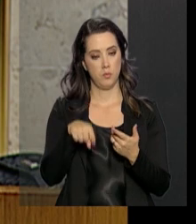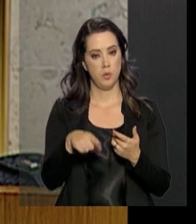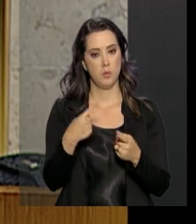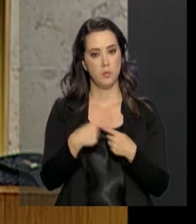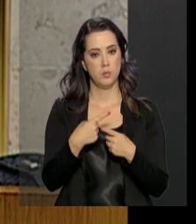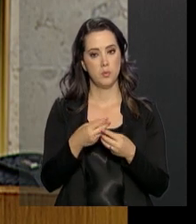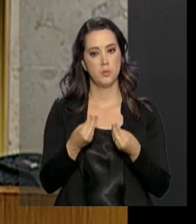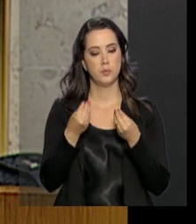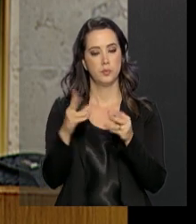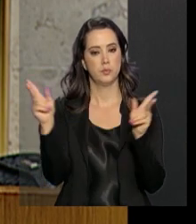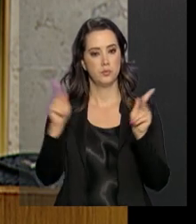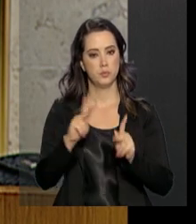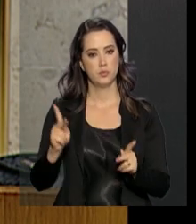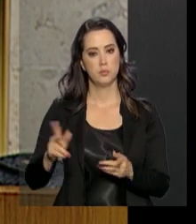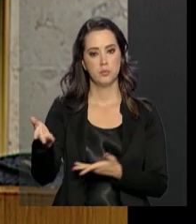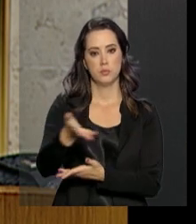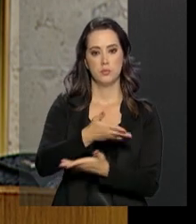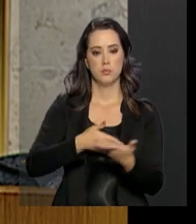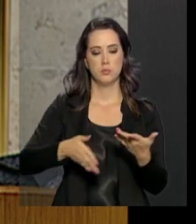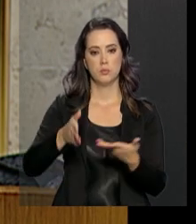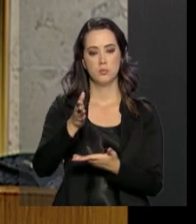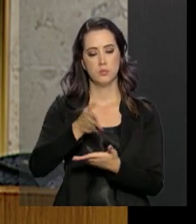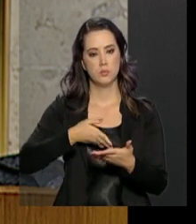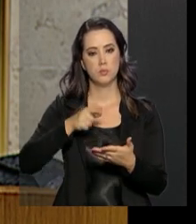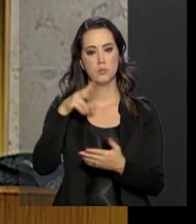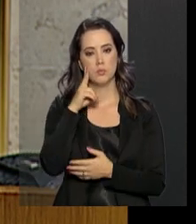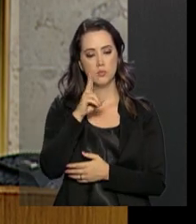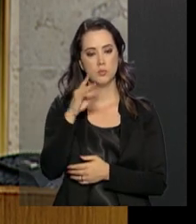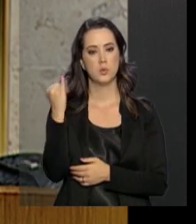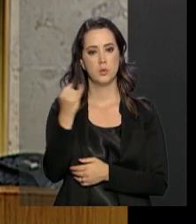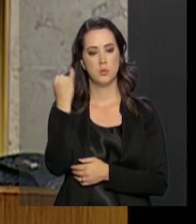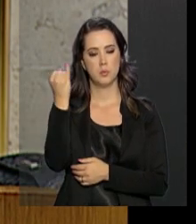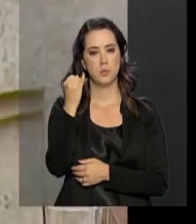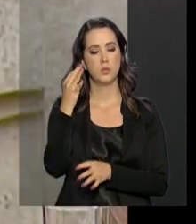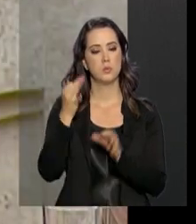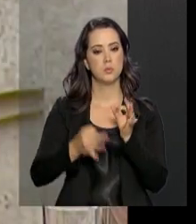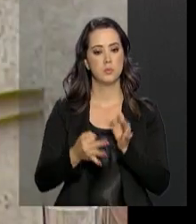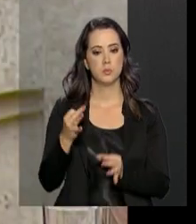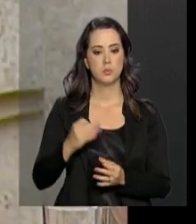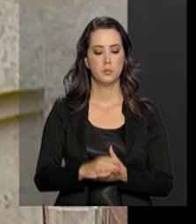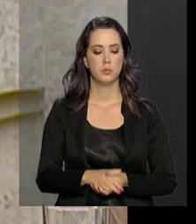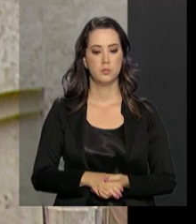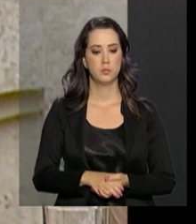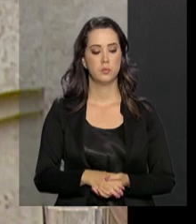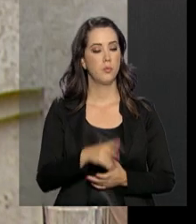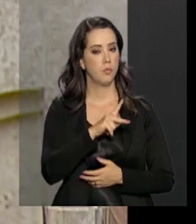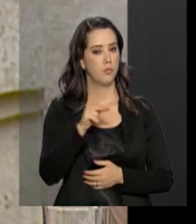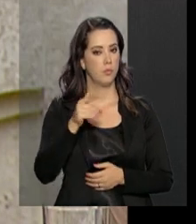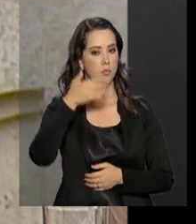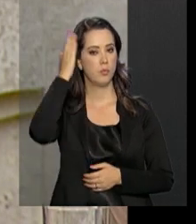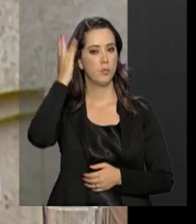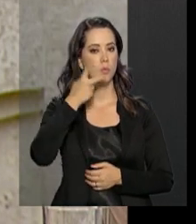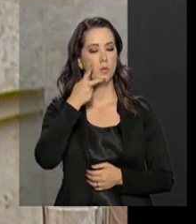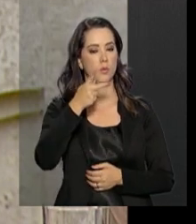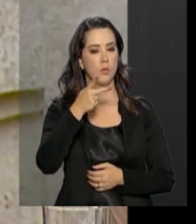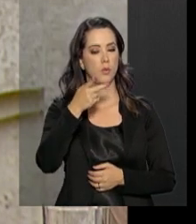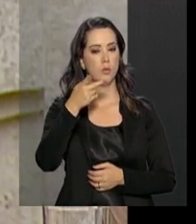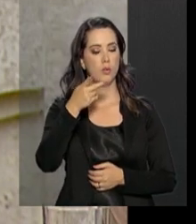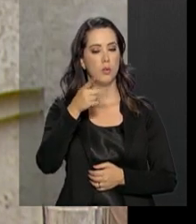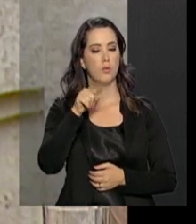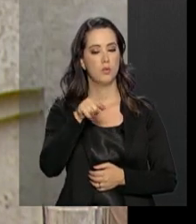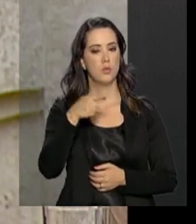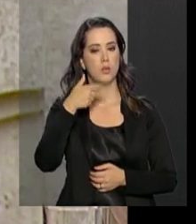paz e estimula concórdia que são desvirtudes da justiça o presidente michel temer que foi deputado constituinte